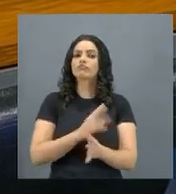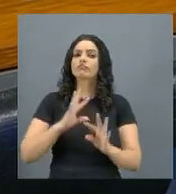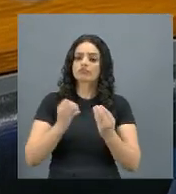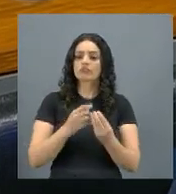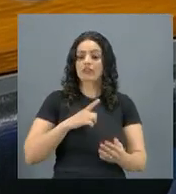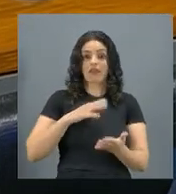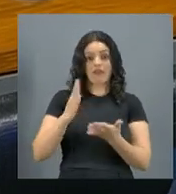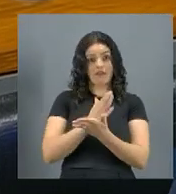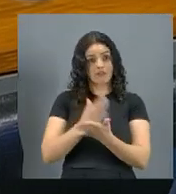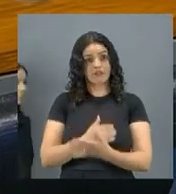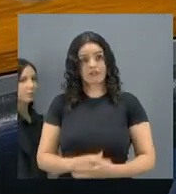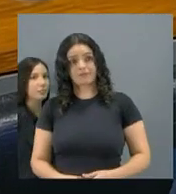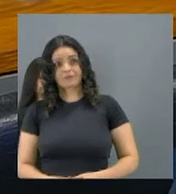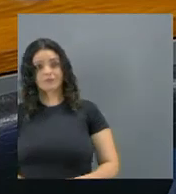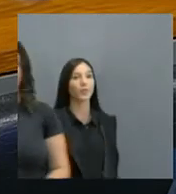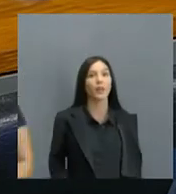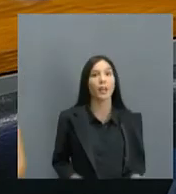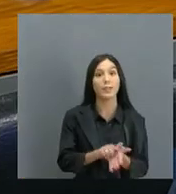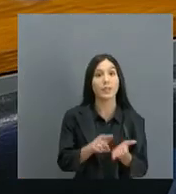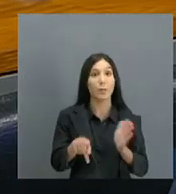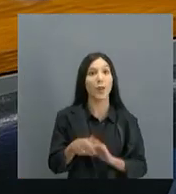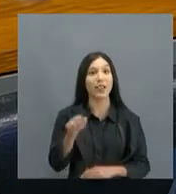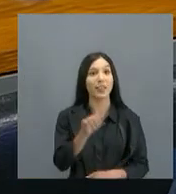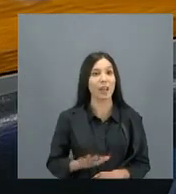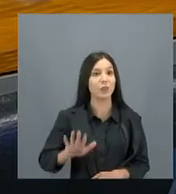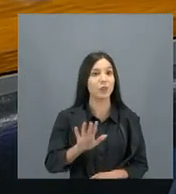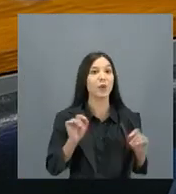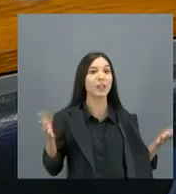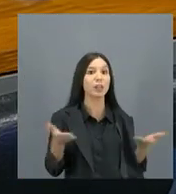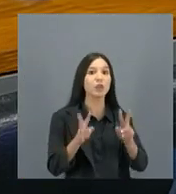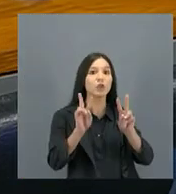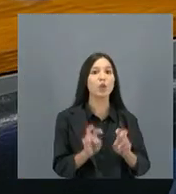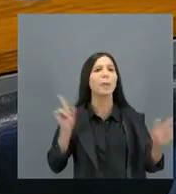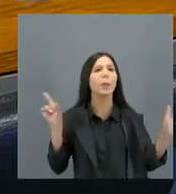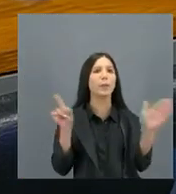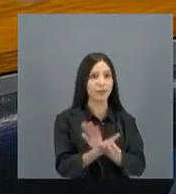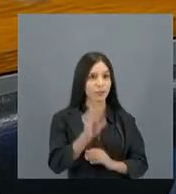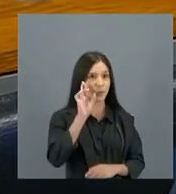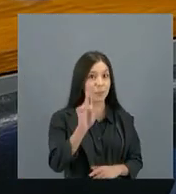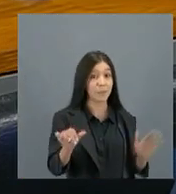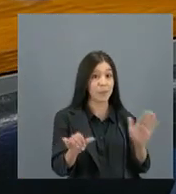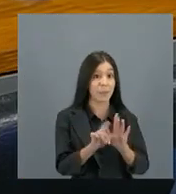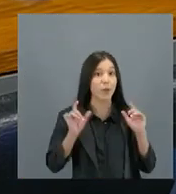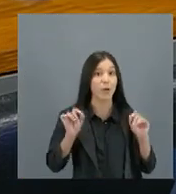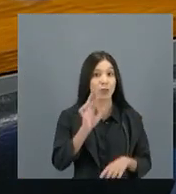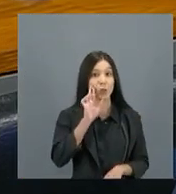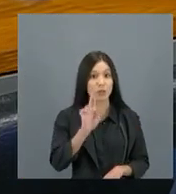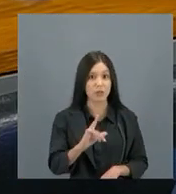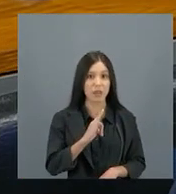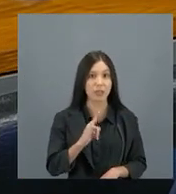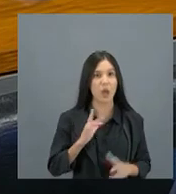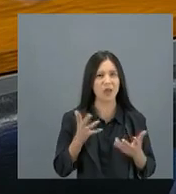da revista Veja, uma das maiores de circulação nacional, eu pergunto para o senhor, em primeiro lugar, o senhor tem